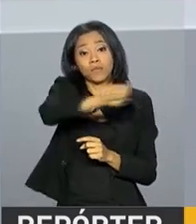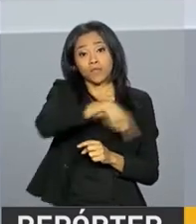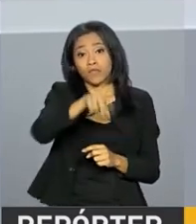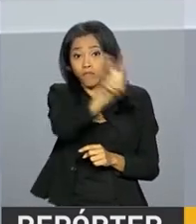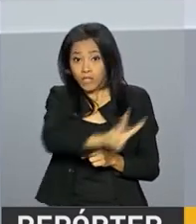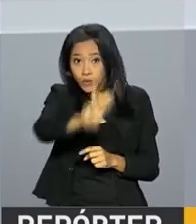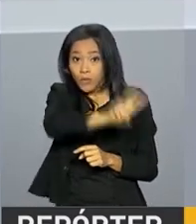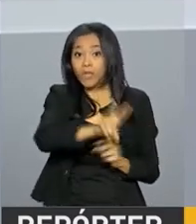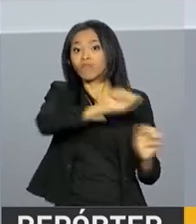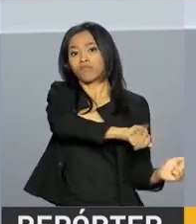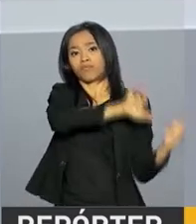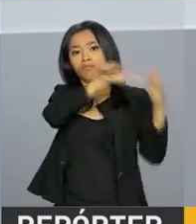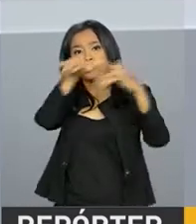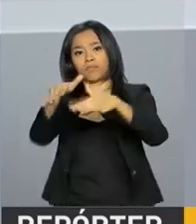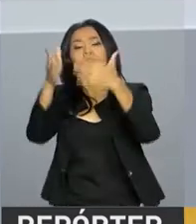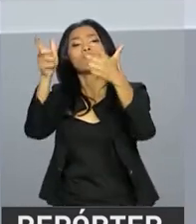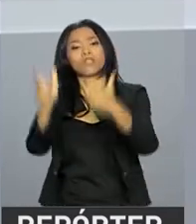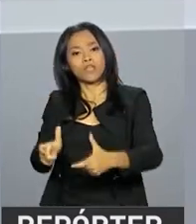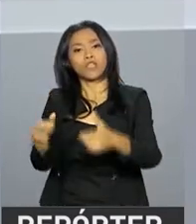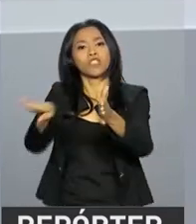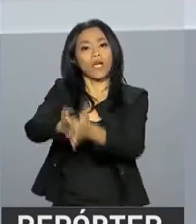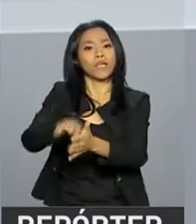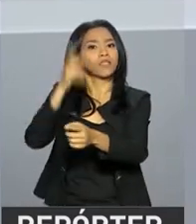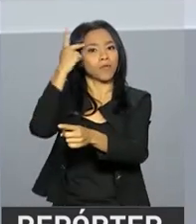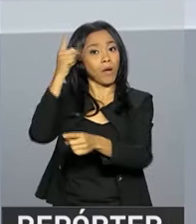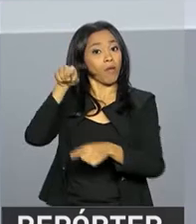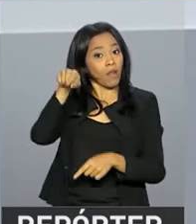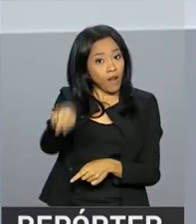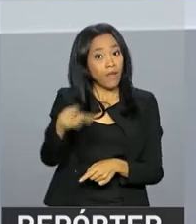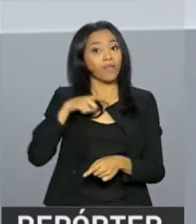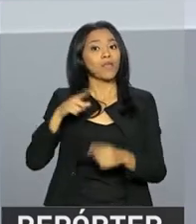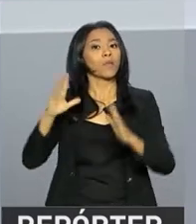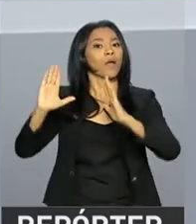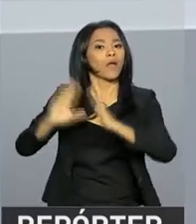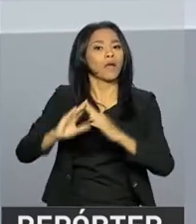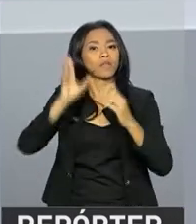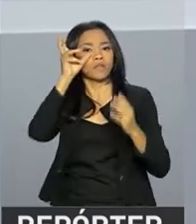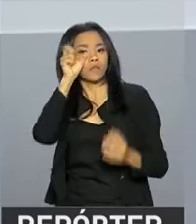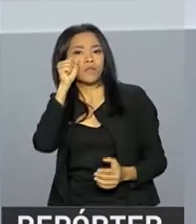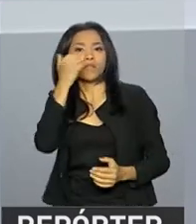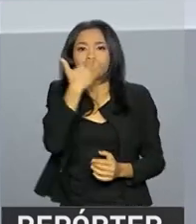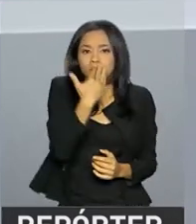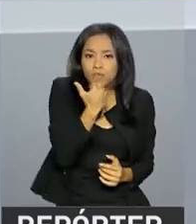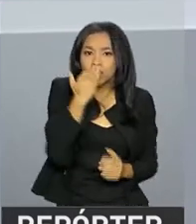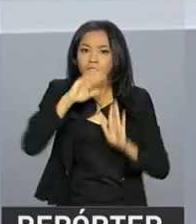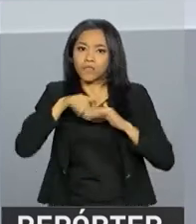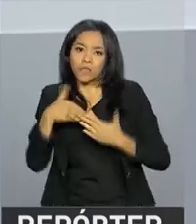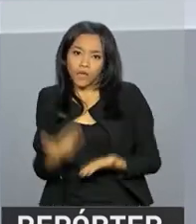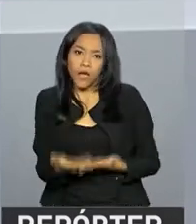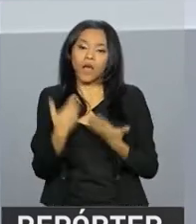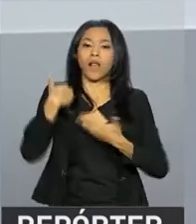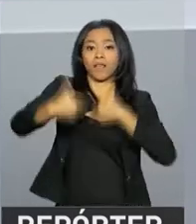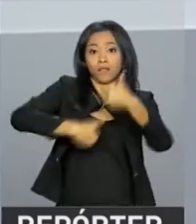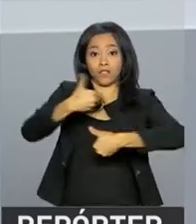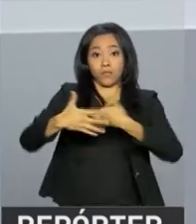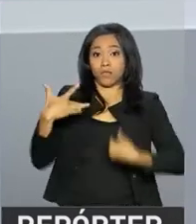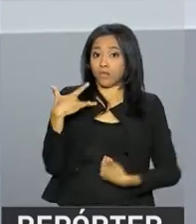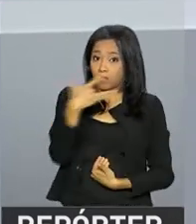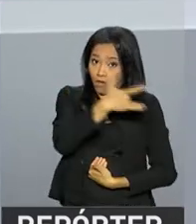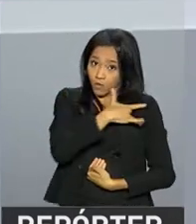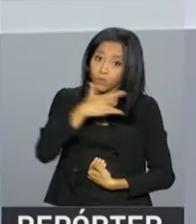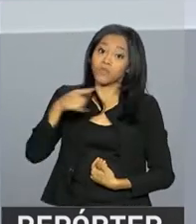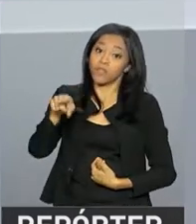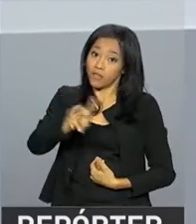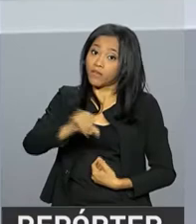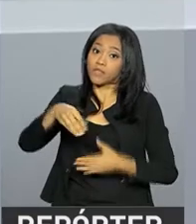estão em São Paulo, vindos de Roraima. Lá eles receberão lugar para dormir, comida, escola, atendimento na área de saúde